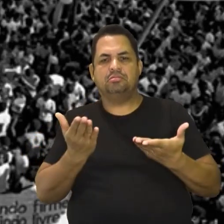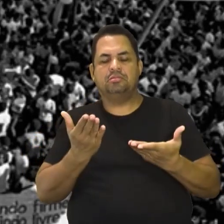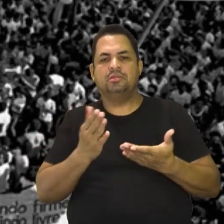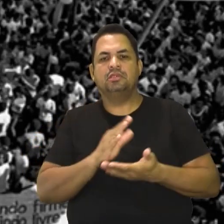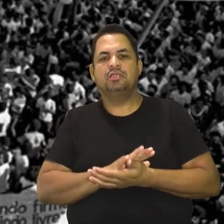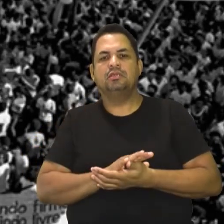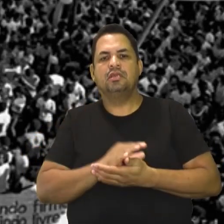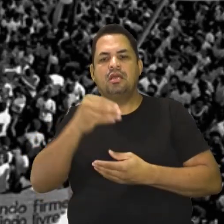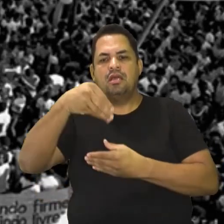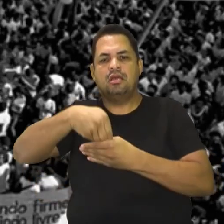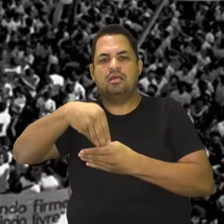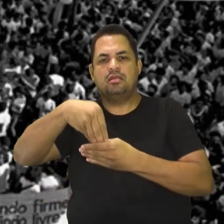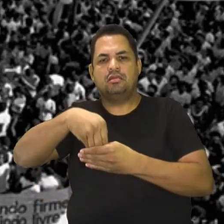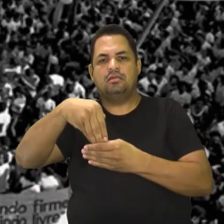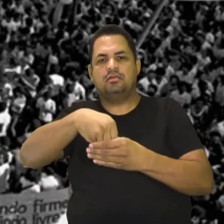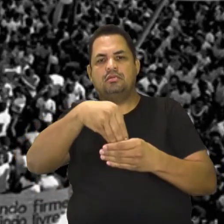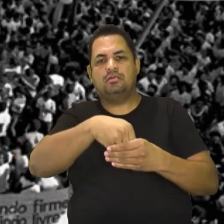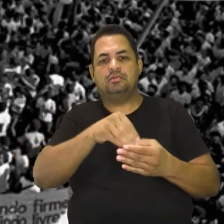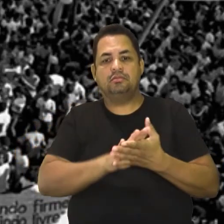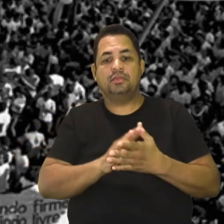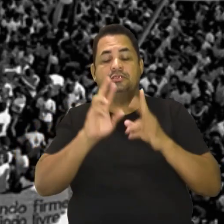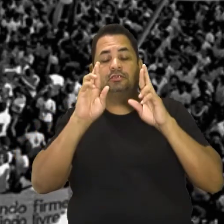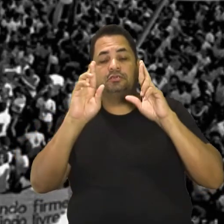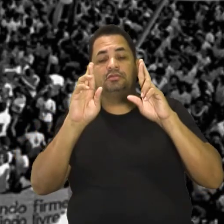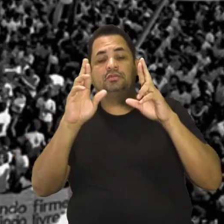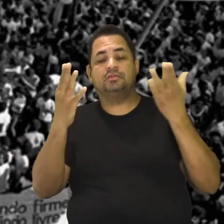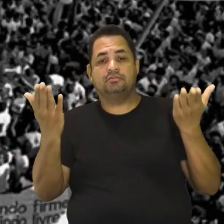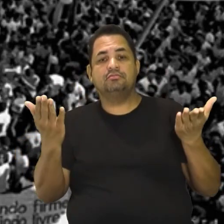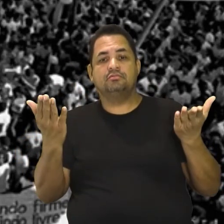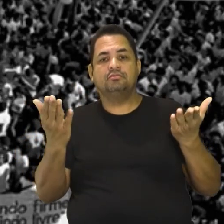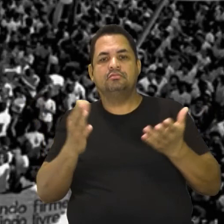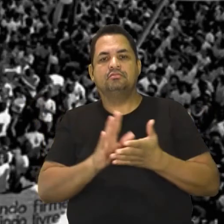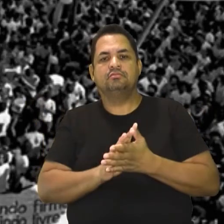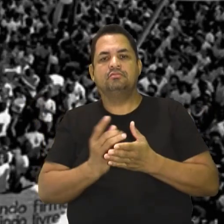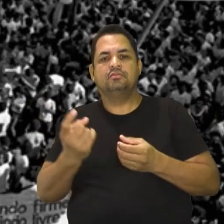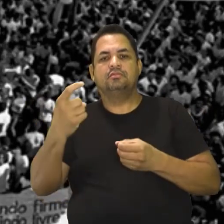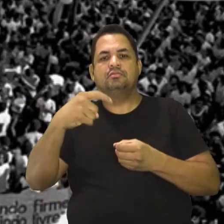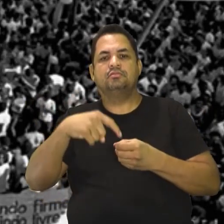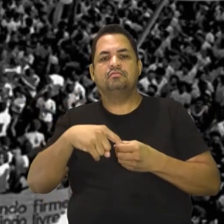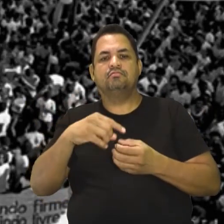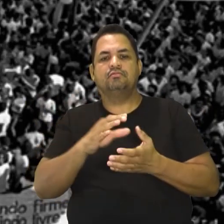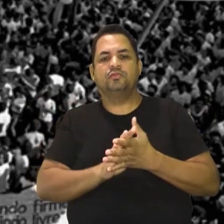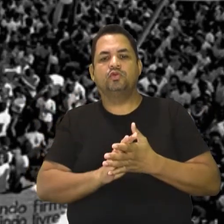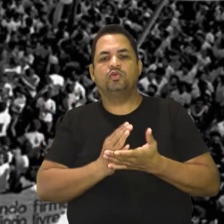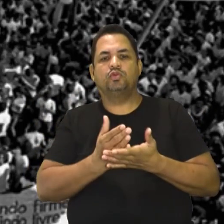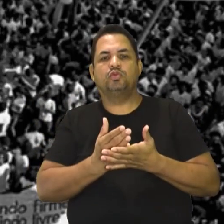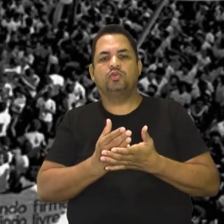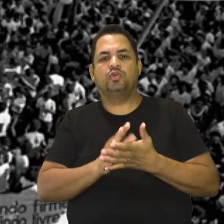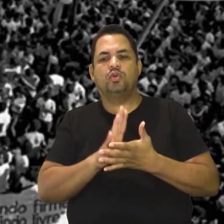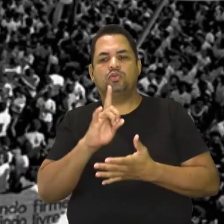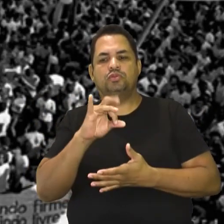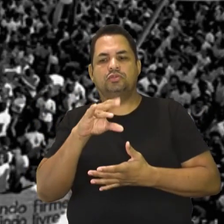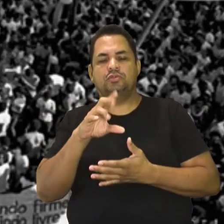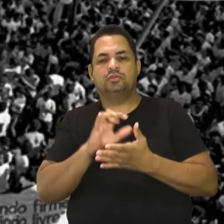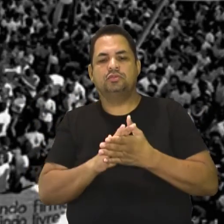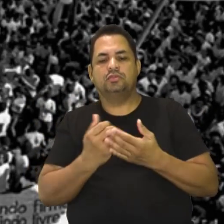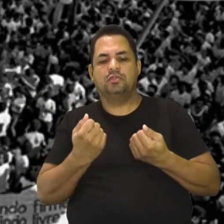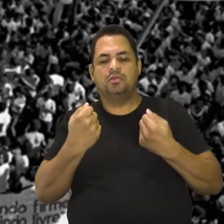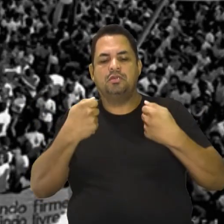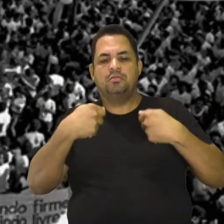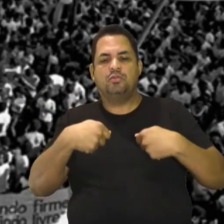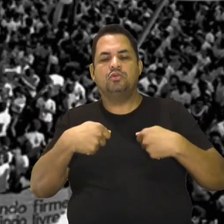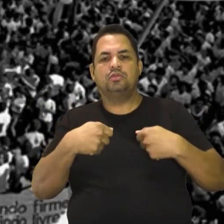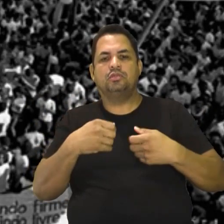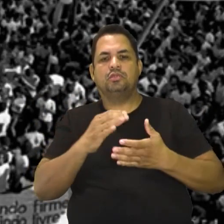Tancredo Neves vai dar uma esperança, porque voltou um civil para o poder do